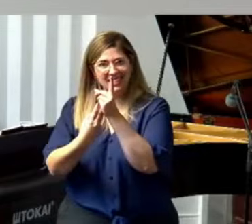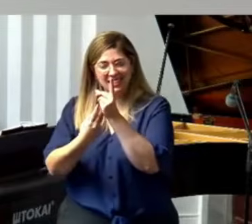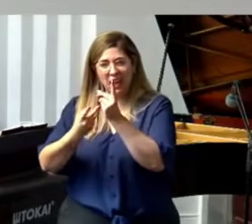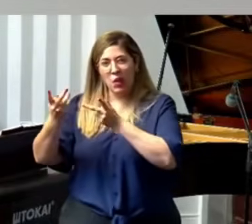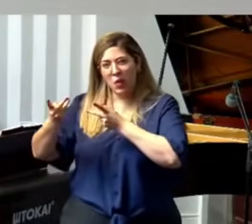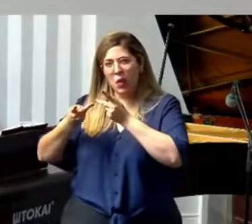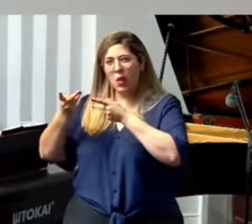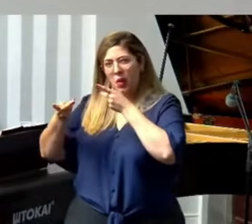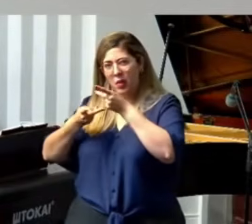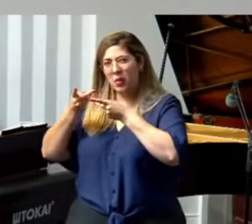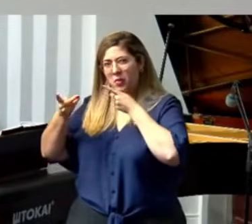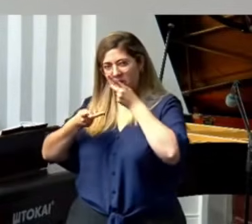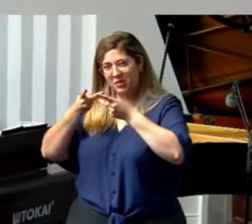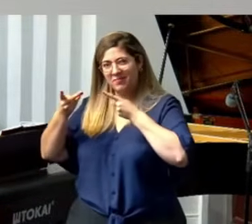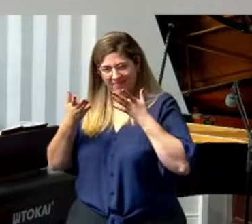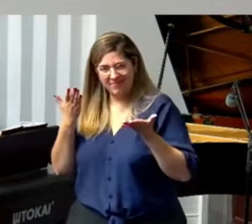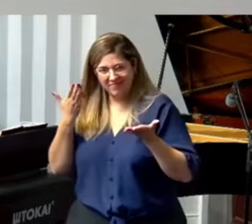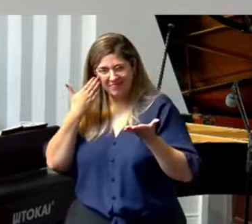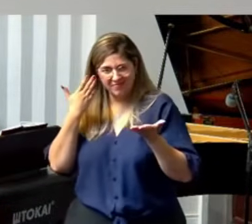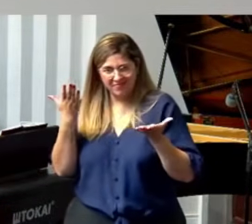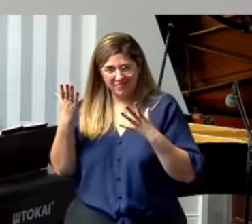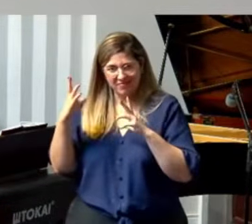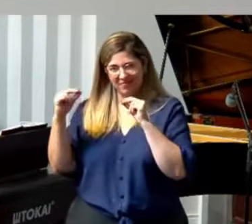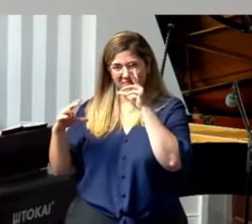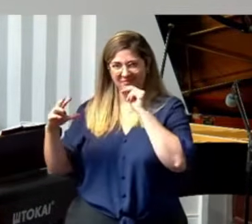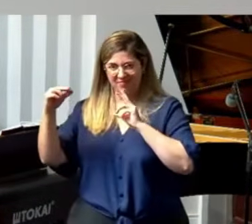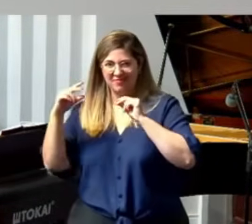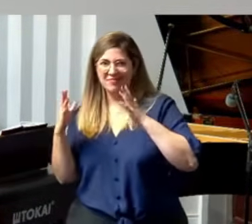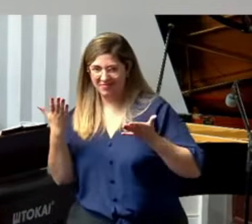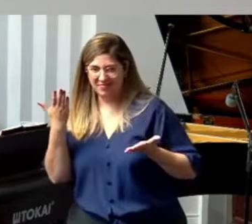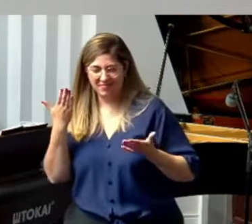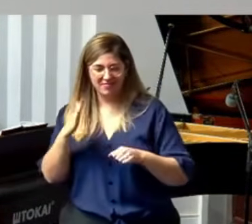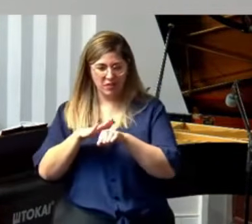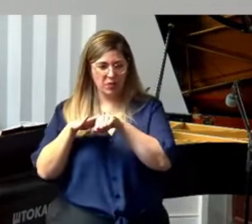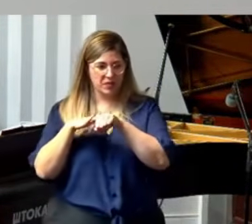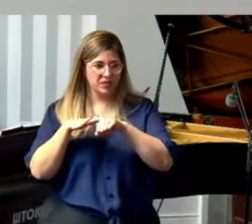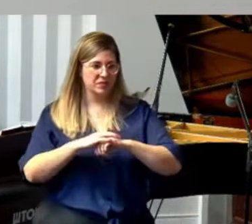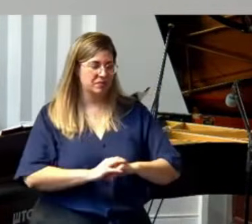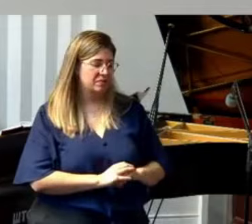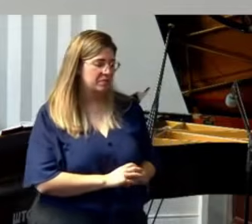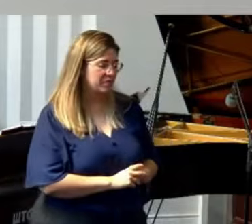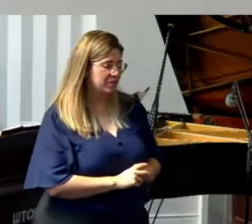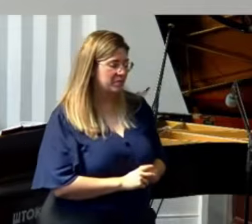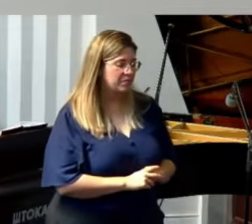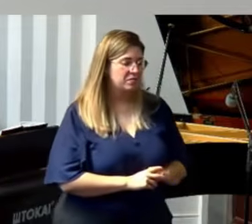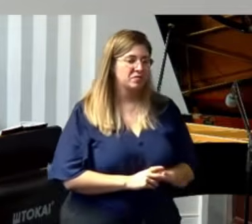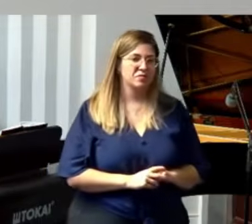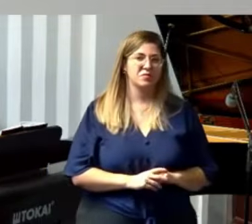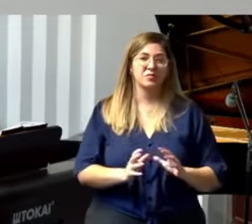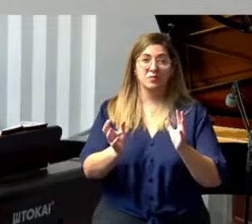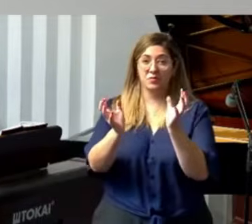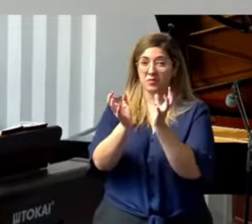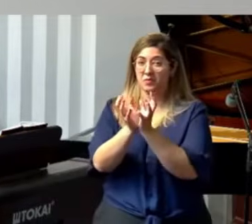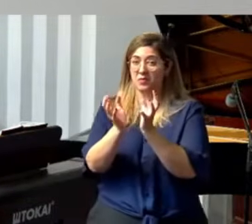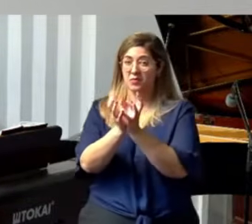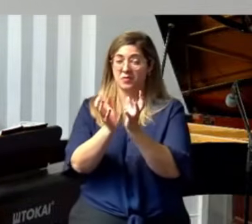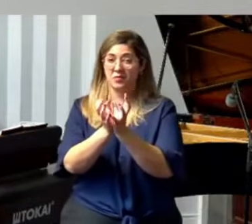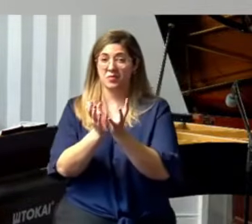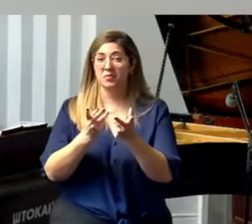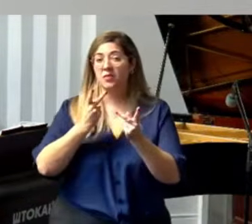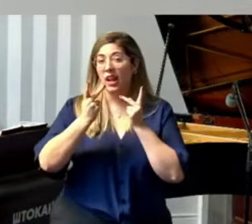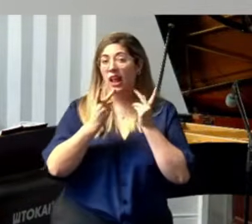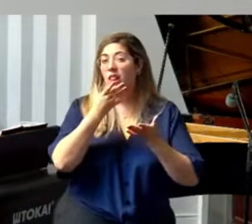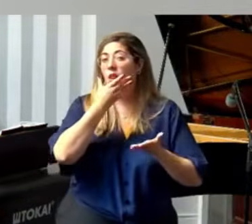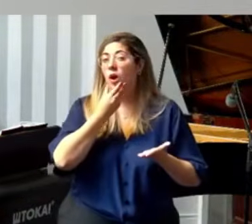para Gênesis capítulo 1, versículo 26. Nós vamos encontrar essa mesma ideia de um grupo se referindo a algo